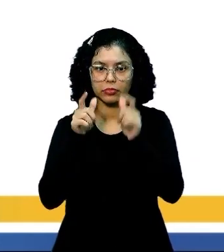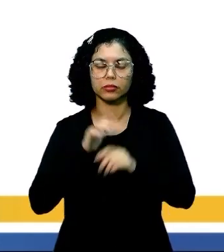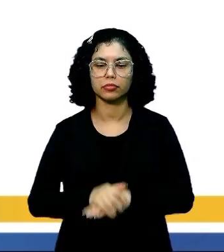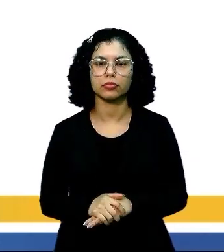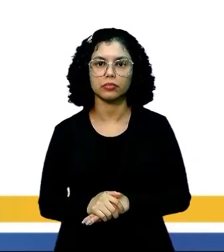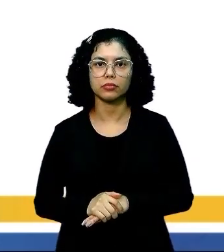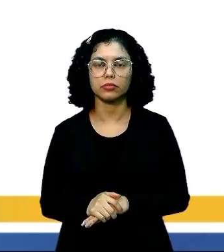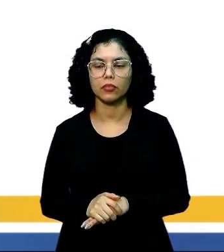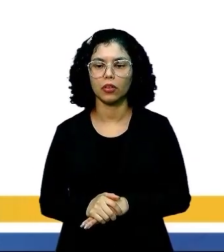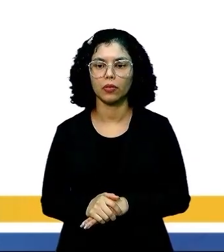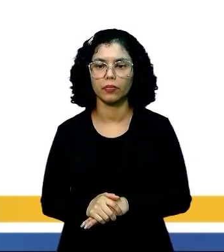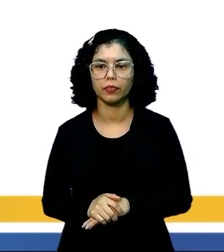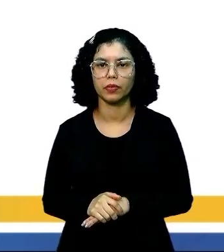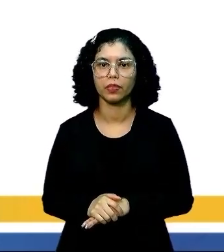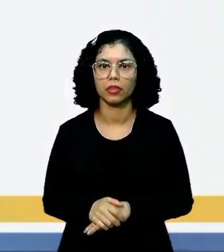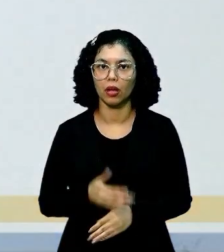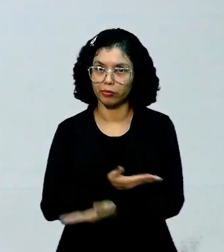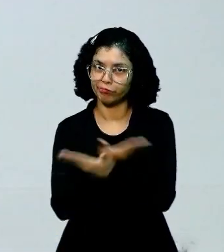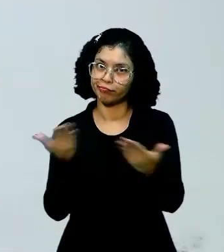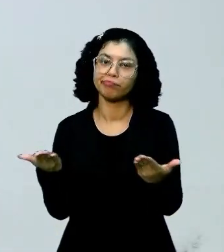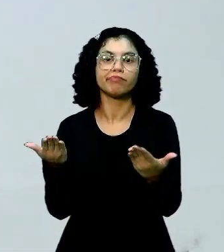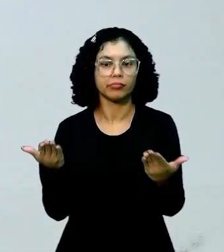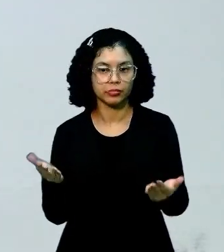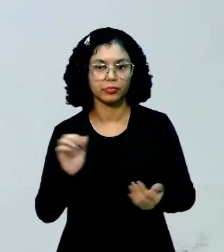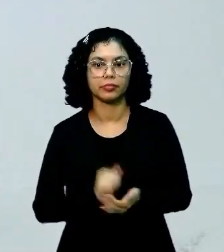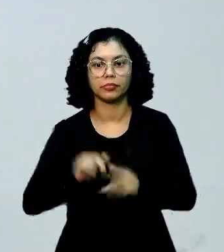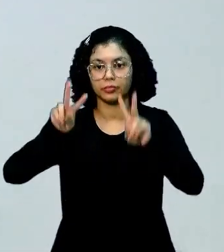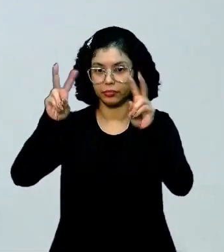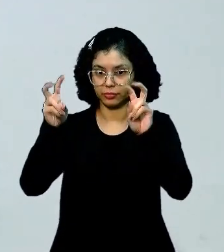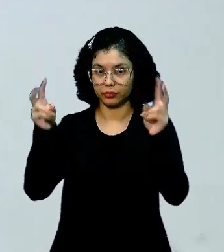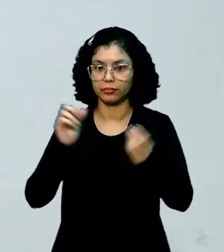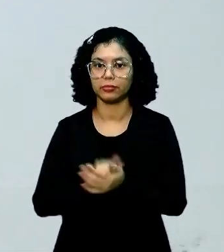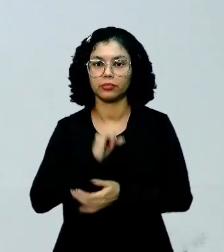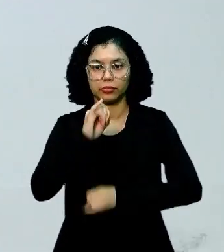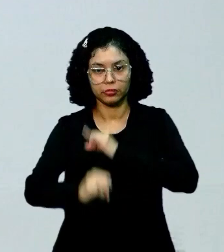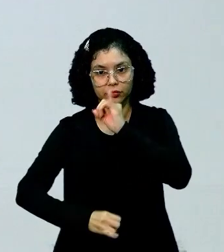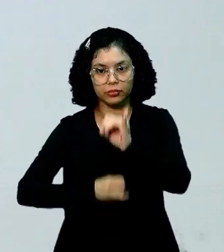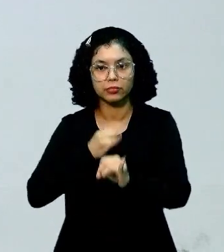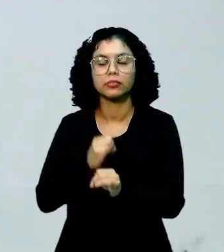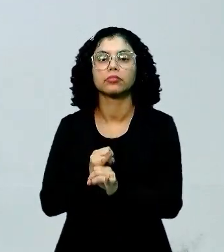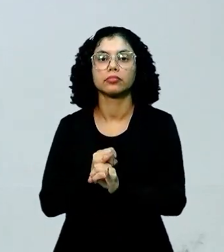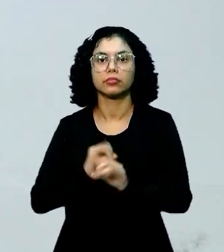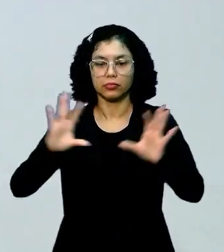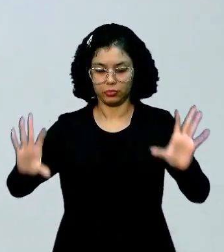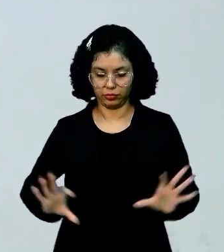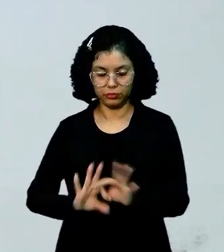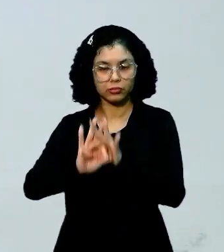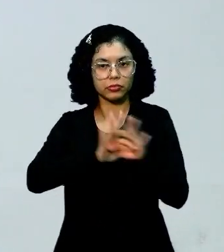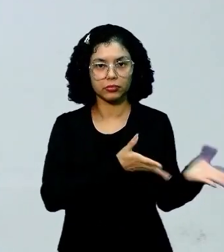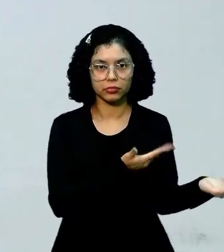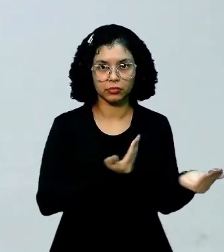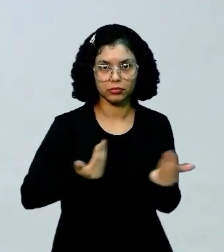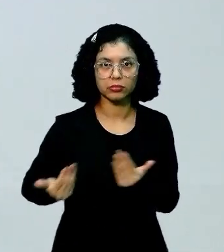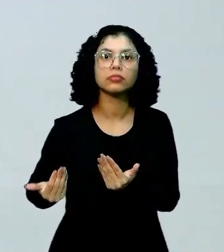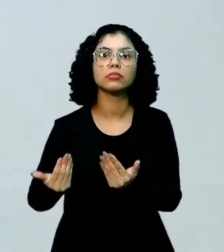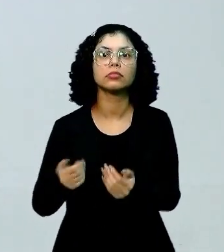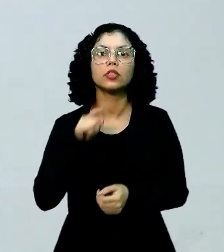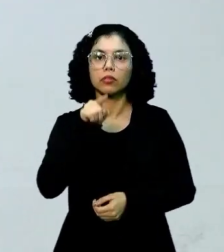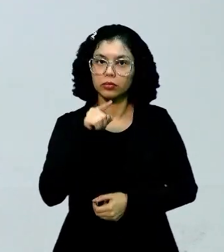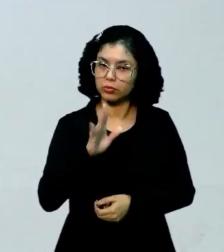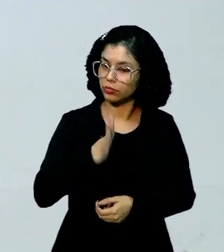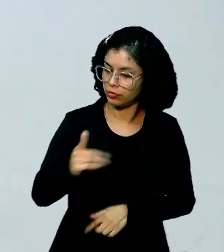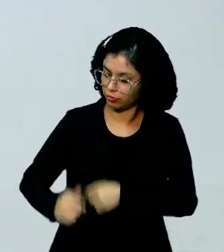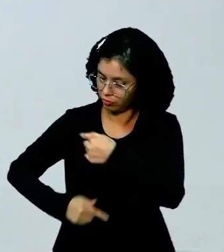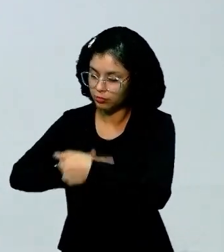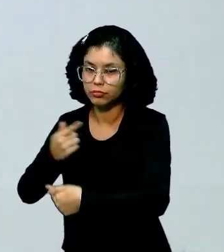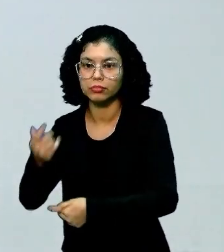é um tema desconhecido dos senhores, né? O tema, a internet associada à juventude, né? Ou seja, vocês são dessa